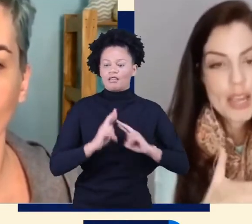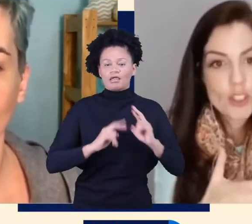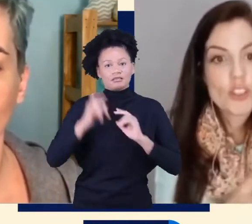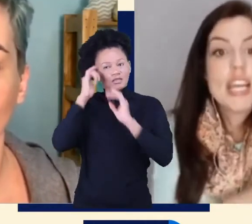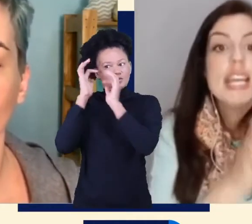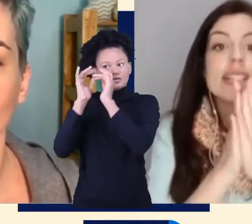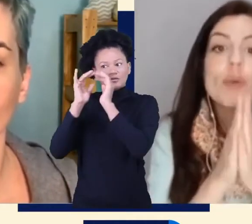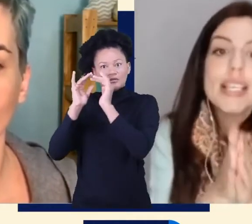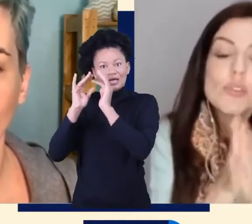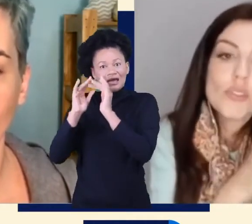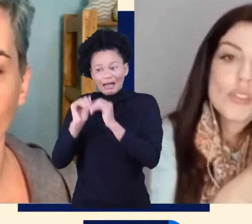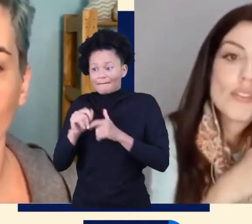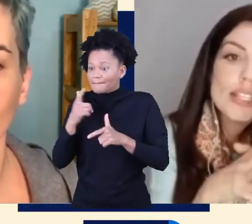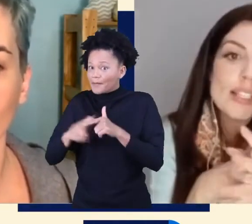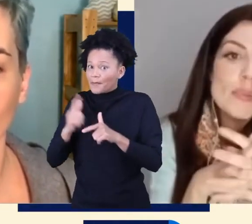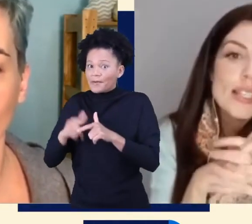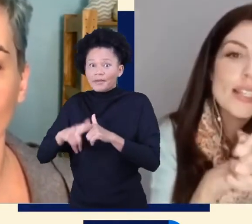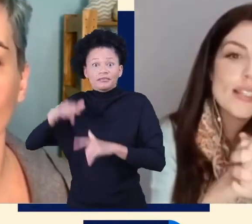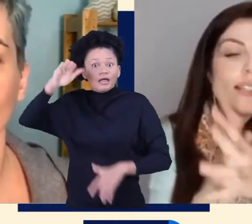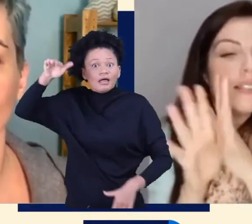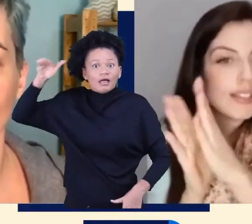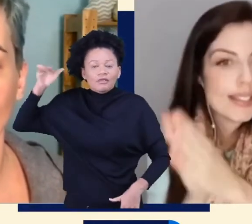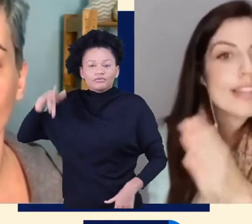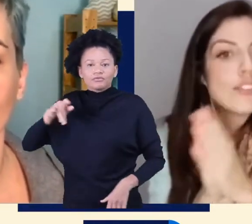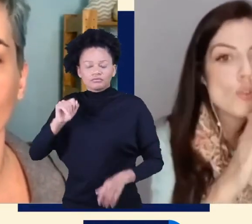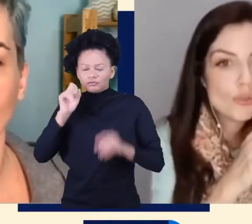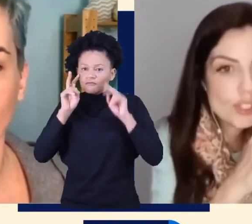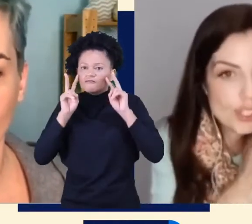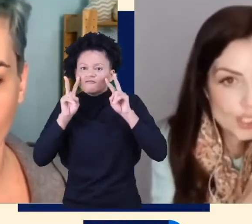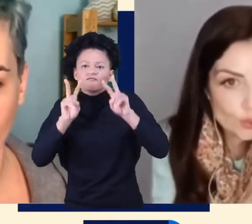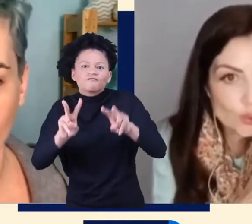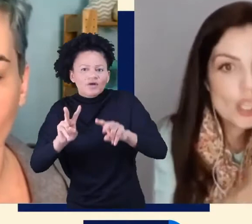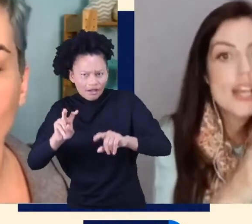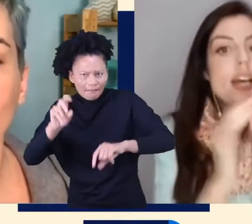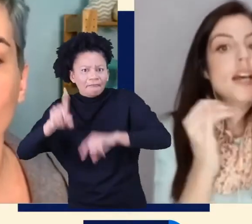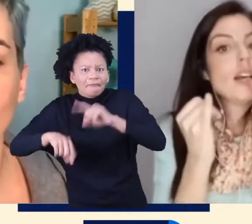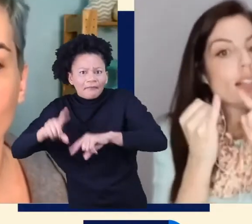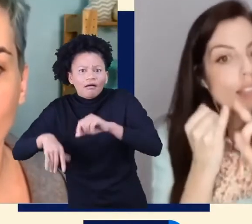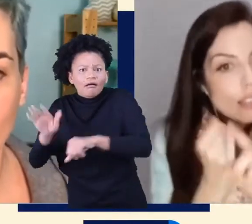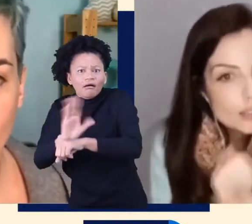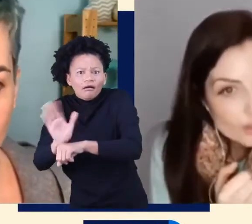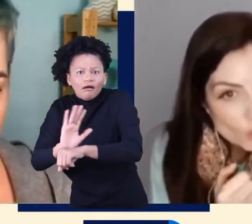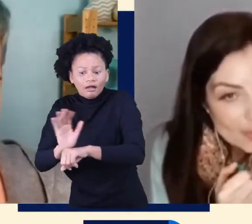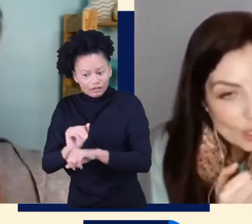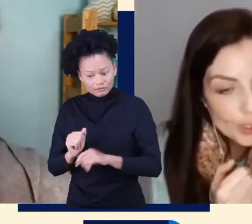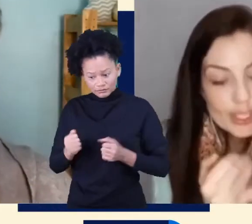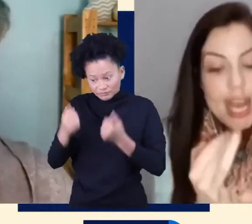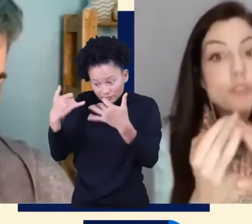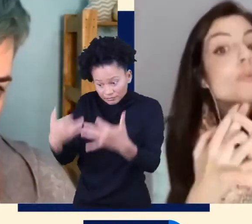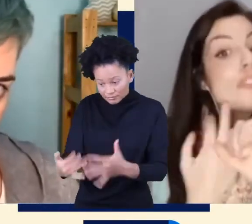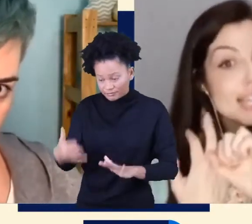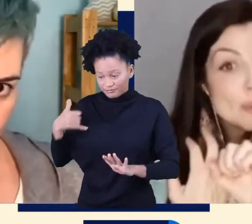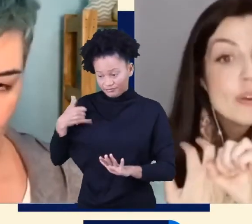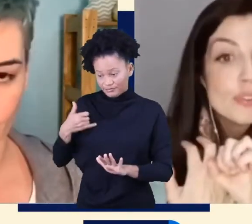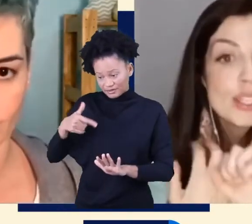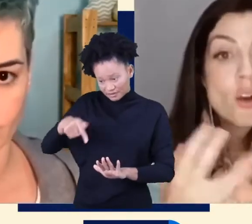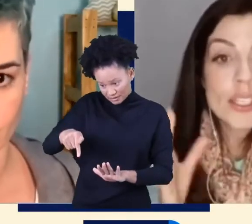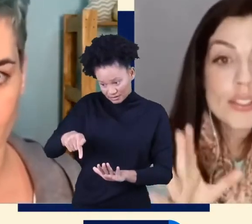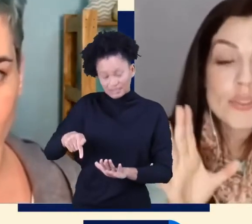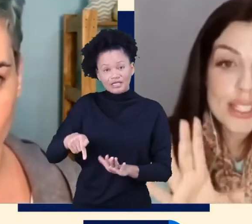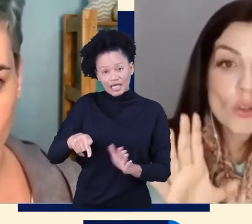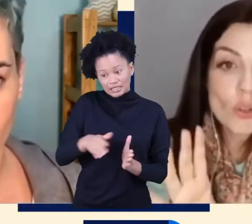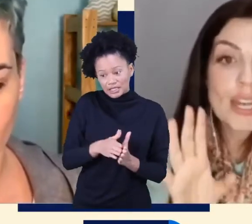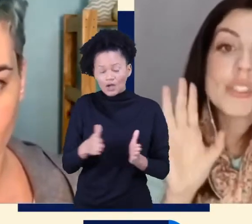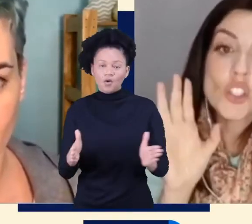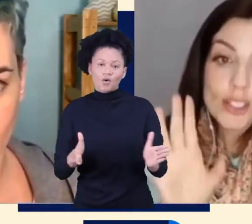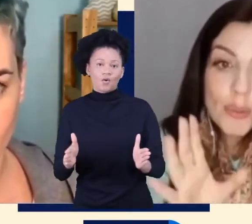pornografia, tá, gente? Então é isso que você vai dizer para a criança entre 7 e 11 anos. Tomar cuidado, falar para você, olha,